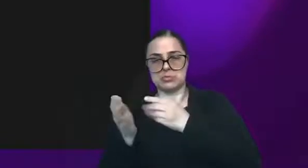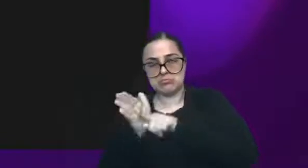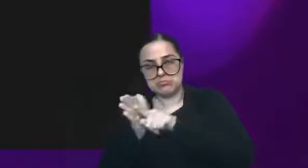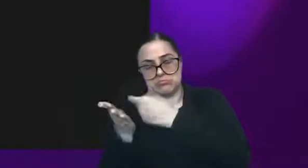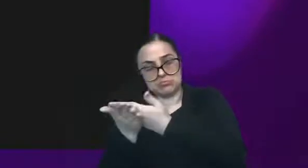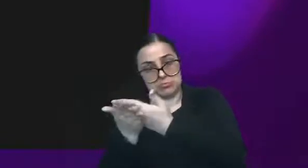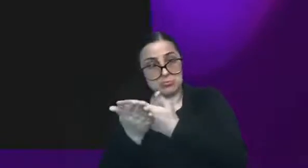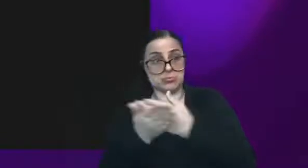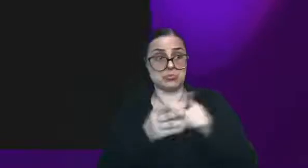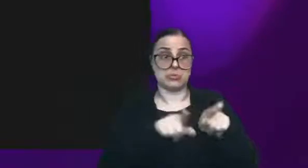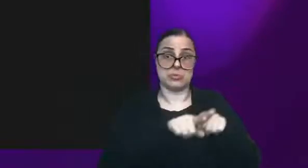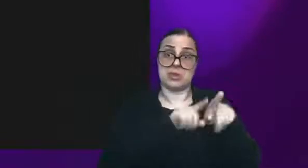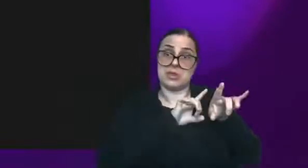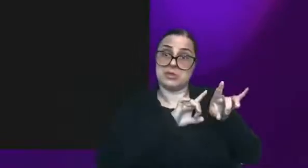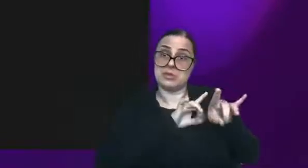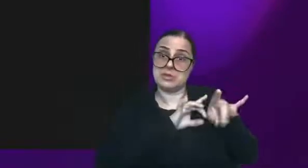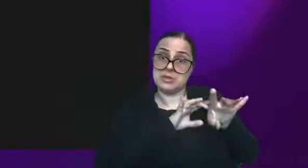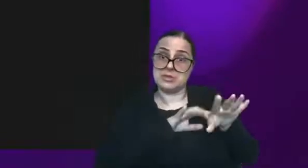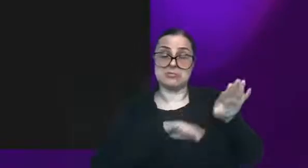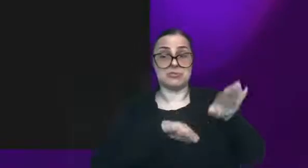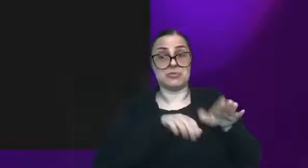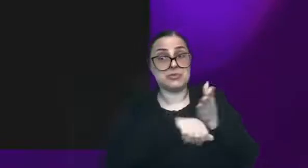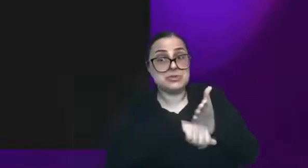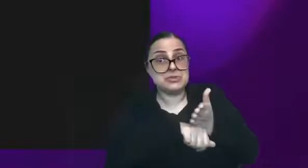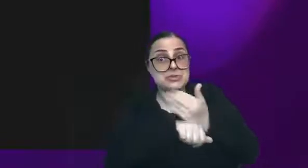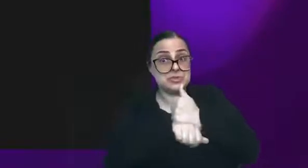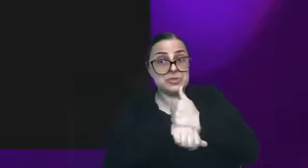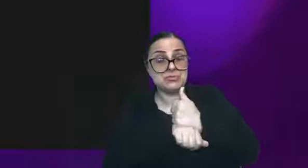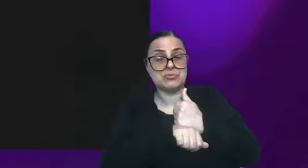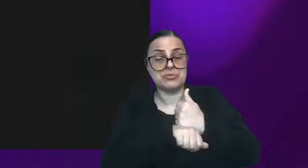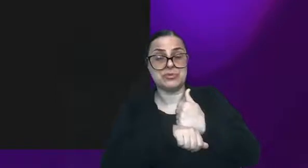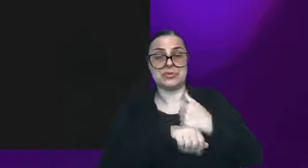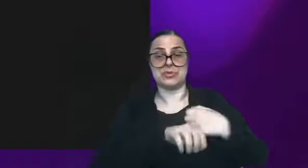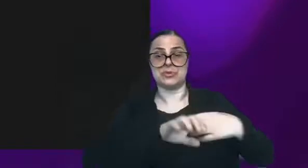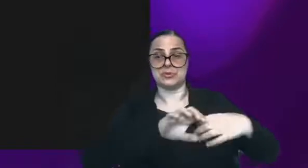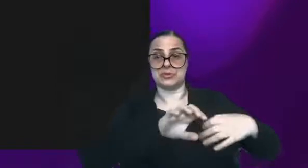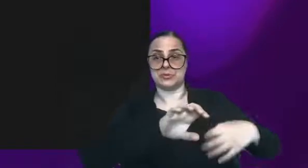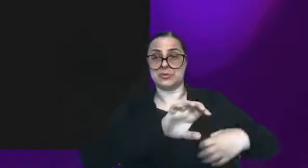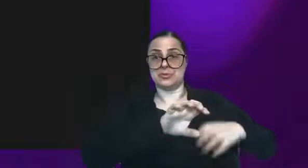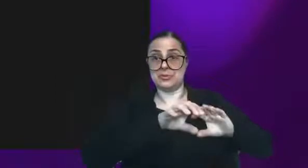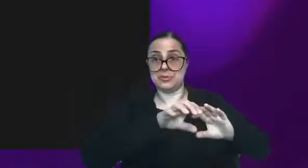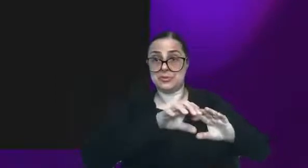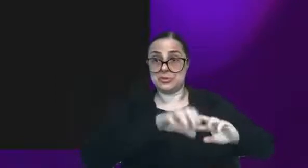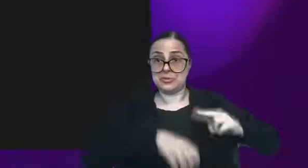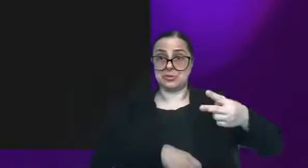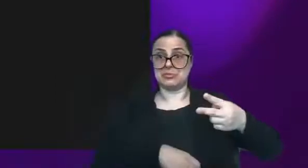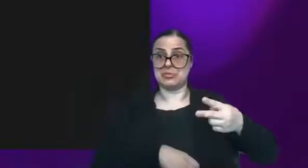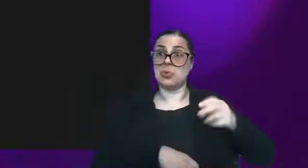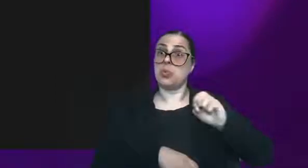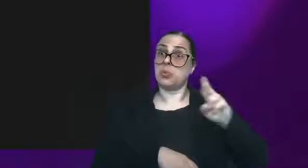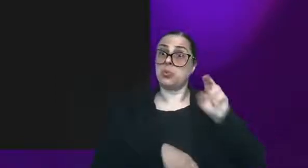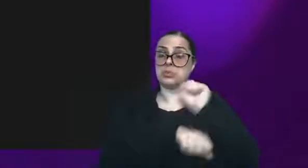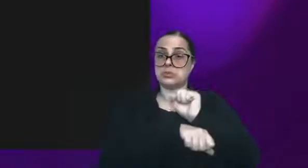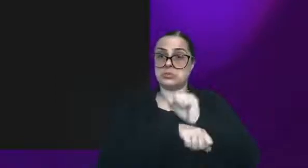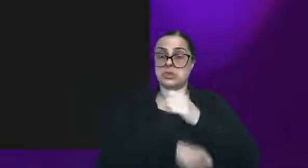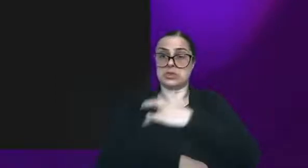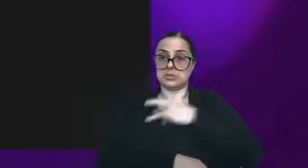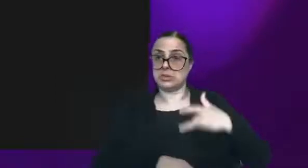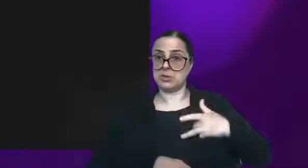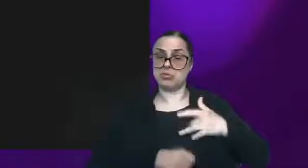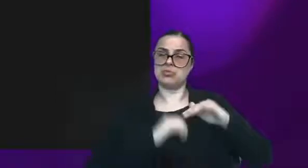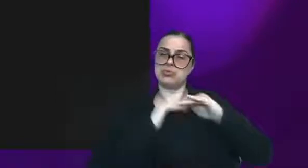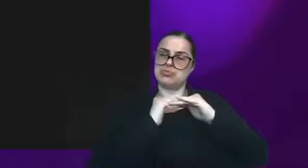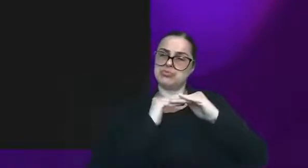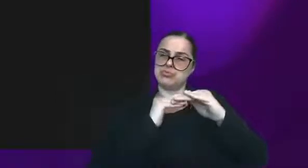técnica, talvez fazer um transplante mais precoce ou esperar realmente essa estabilidade de pelo menos 6 meses, até onde a gente